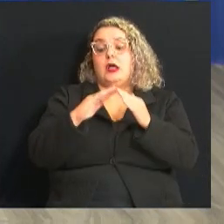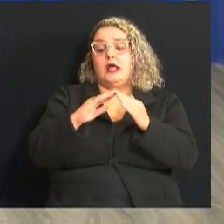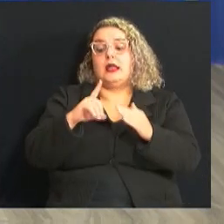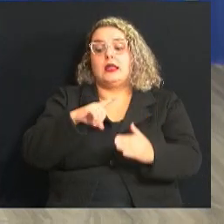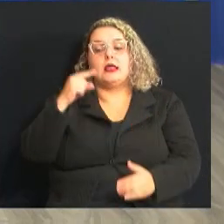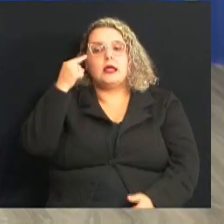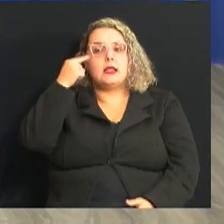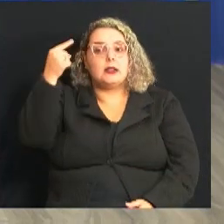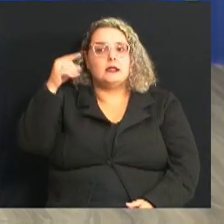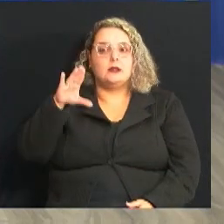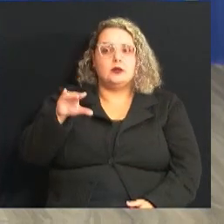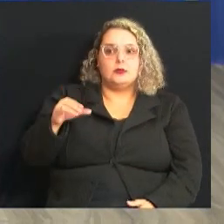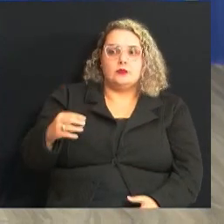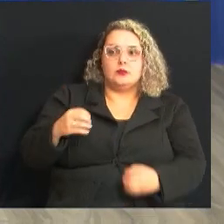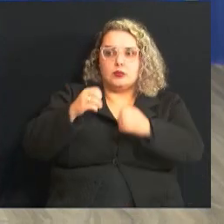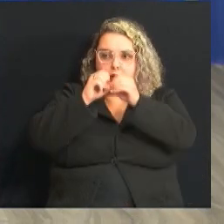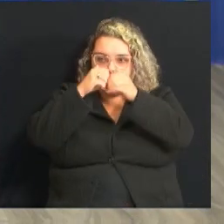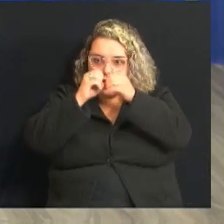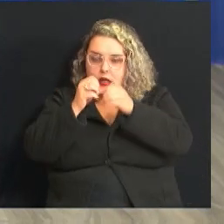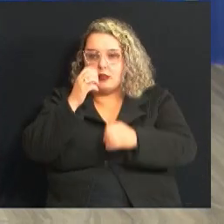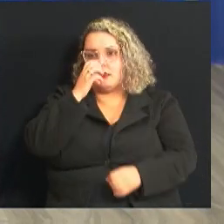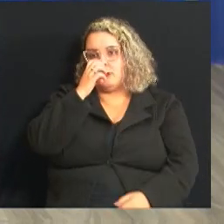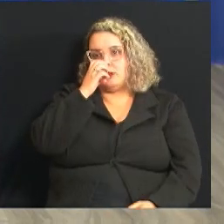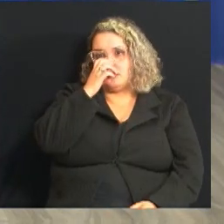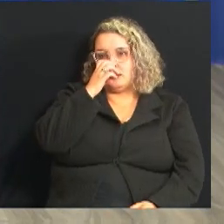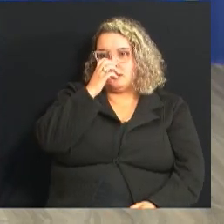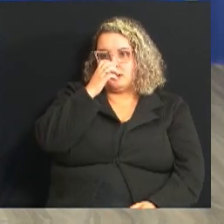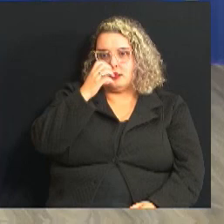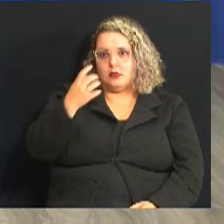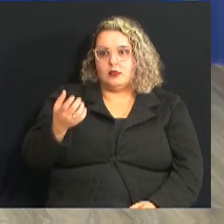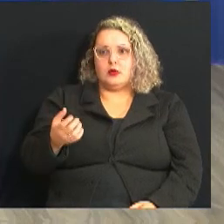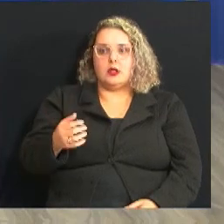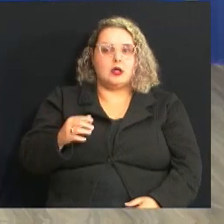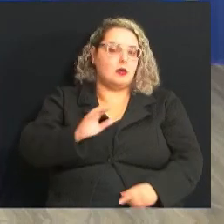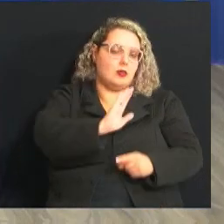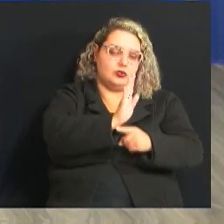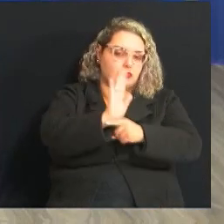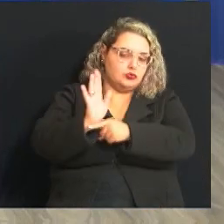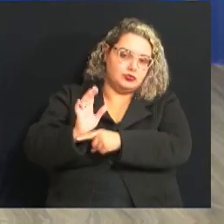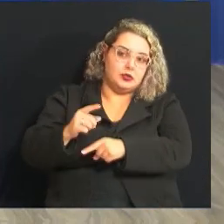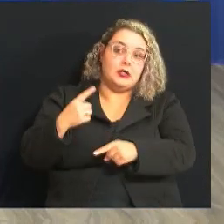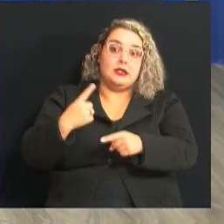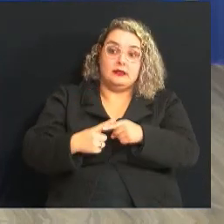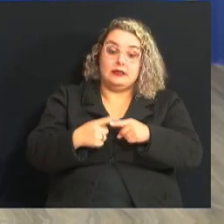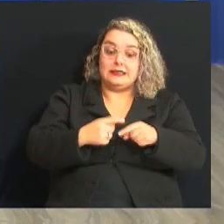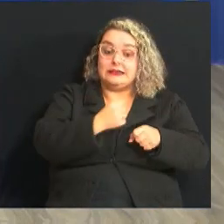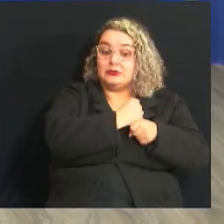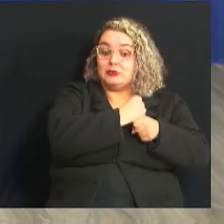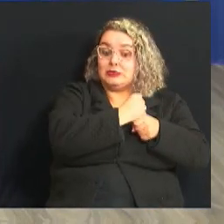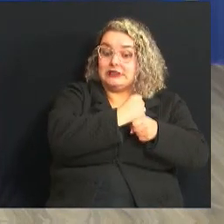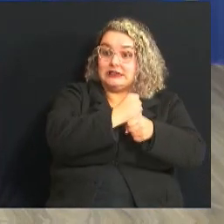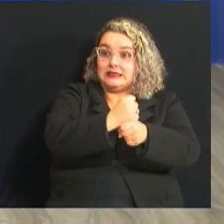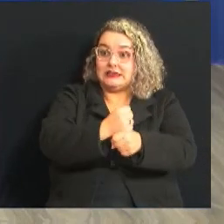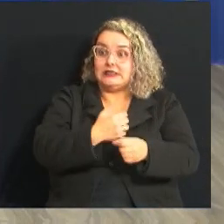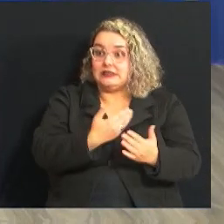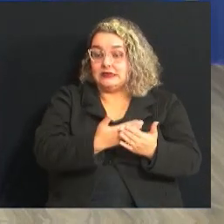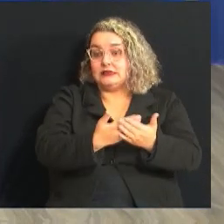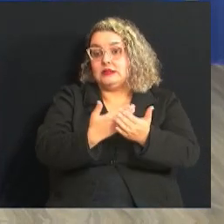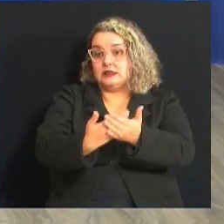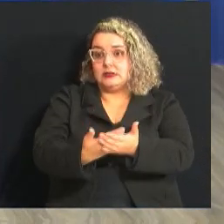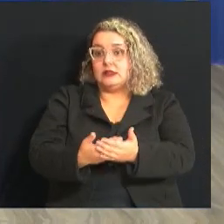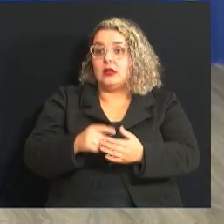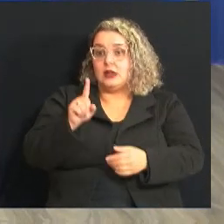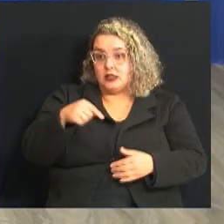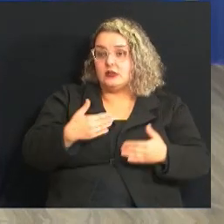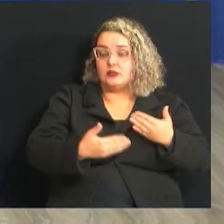aquela coisa, laboratório, né? Aquela cena clássica de filme. Na verdade, isso são muitos anos de estudos, né? Isso foi um processo,